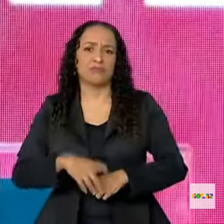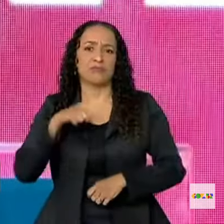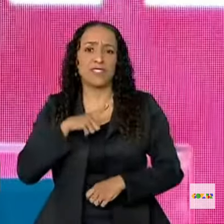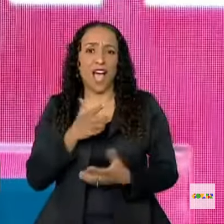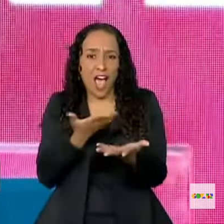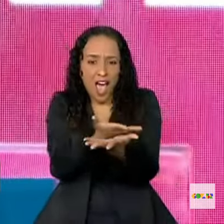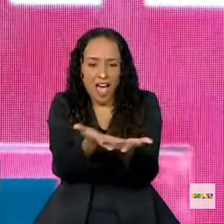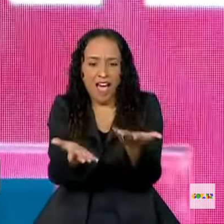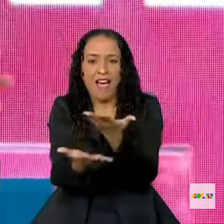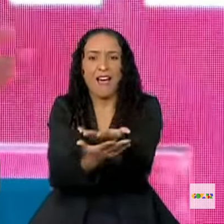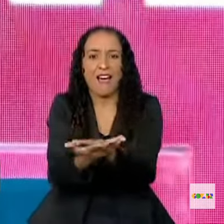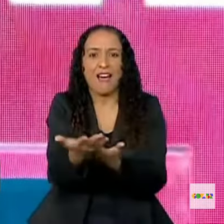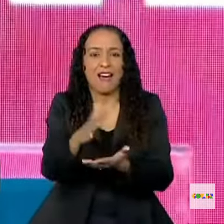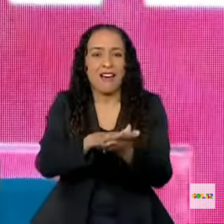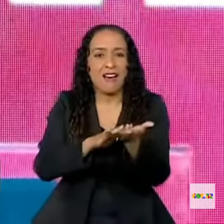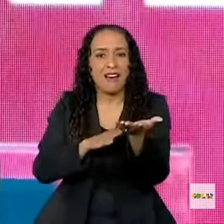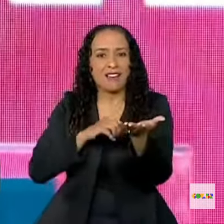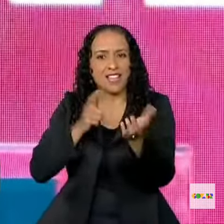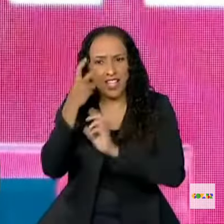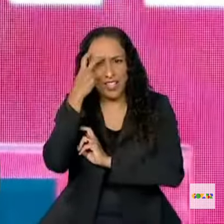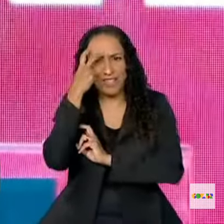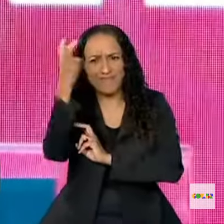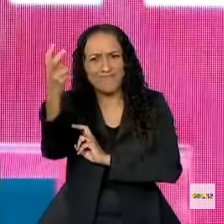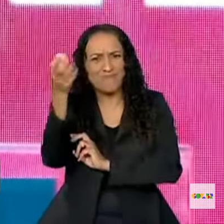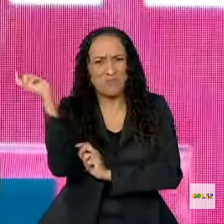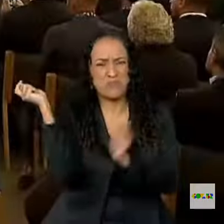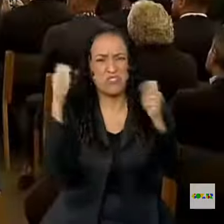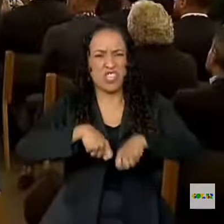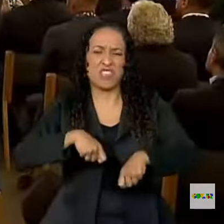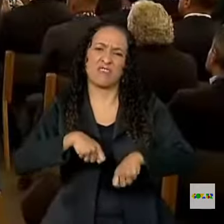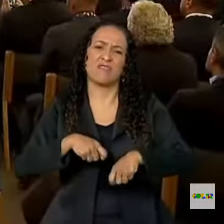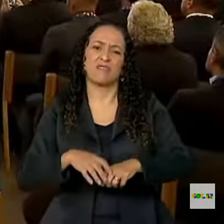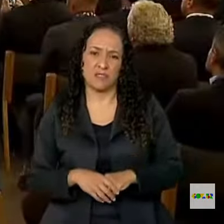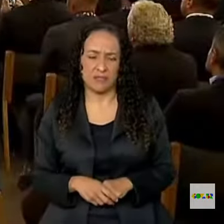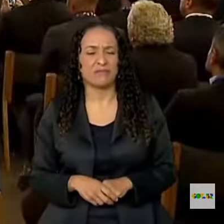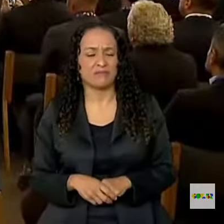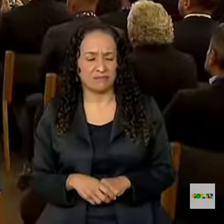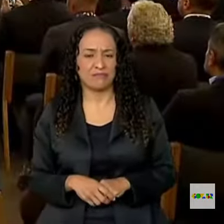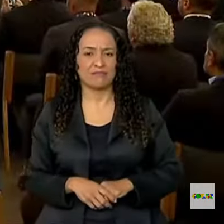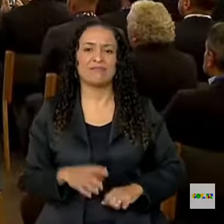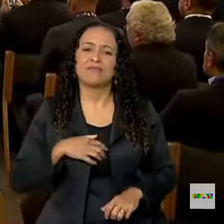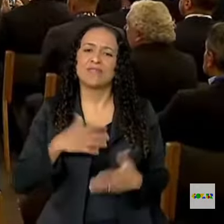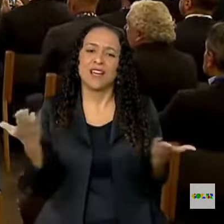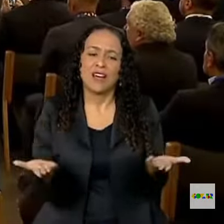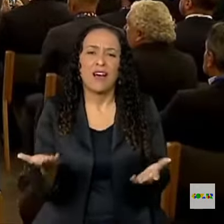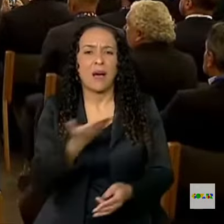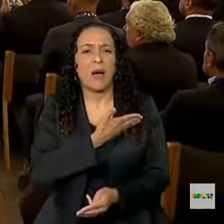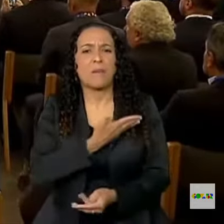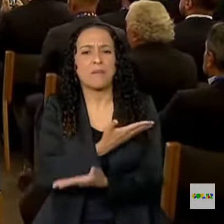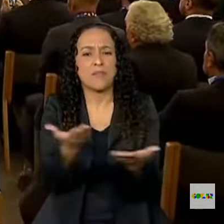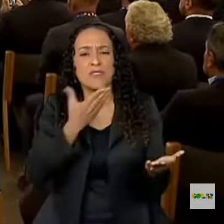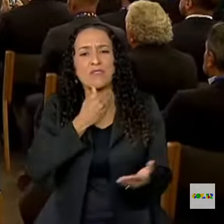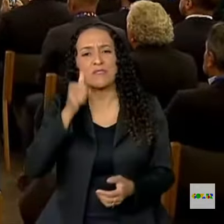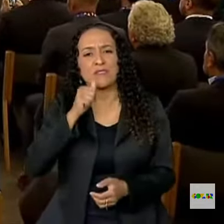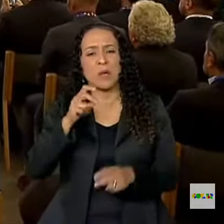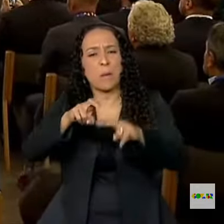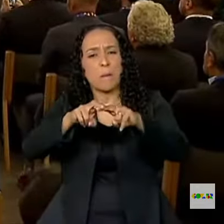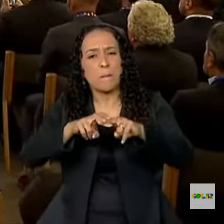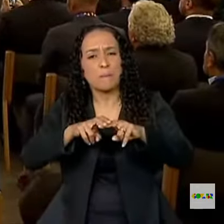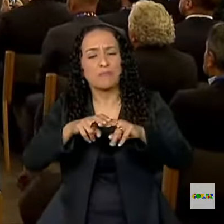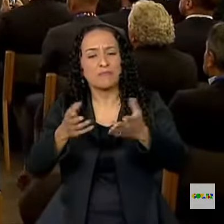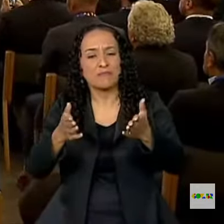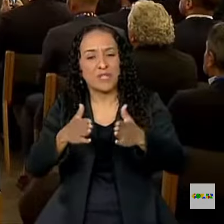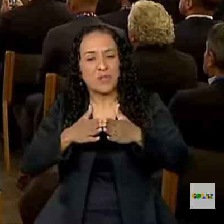nossas mãos nós temos inteligência suficiente para isso então queridos companheiros e companheiras permitam me